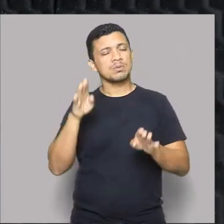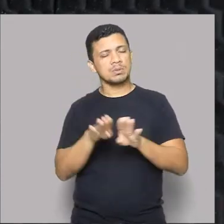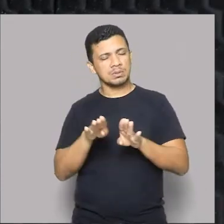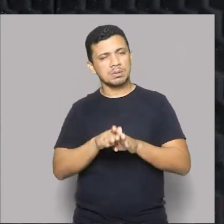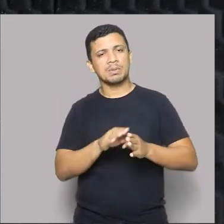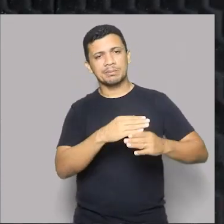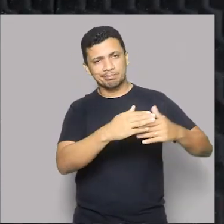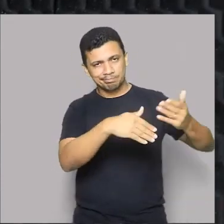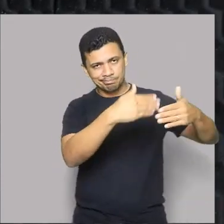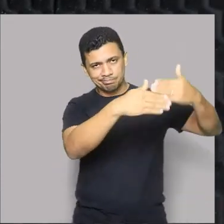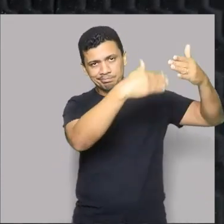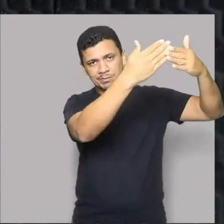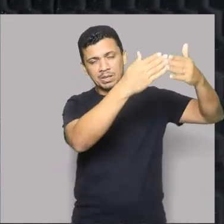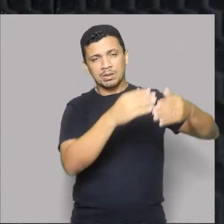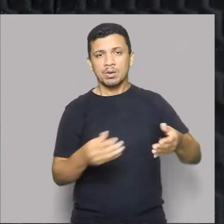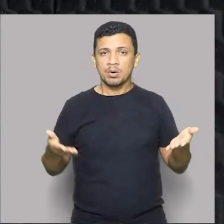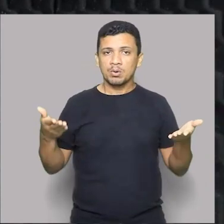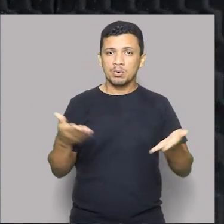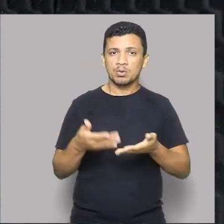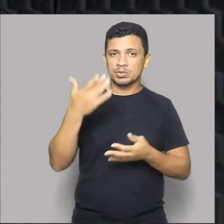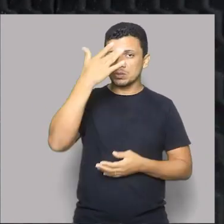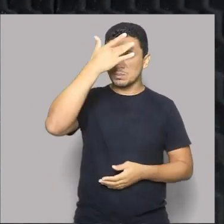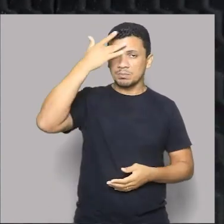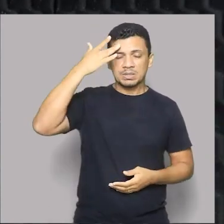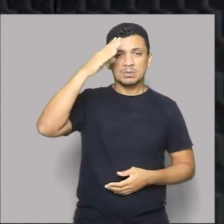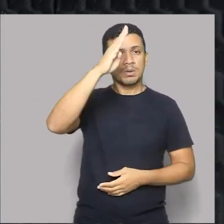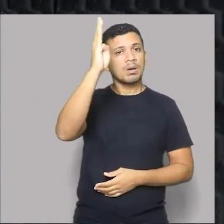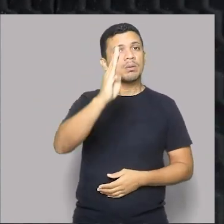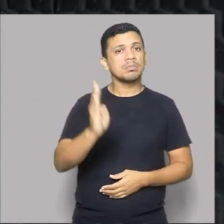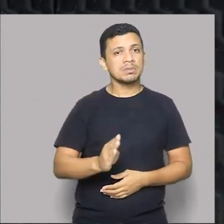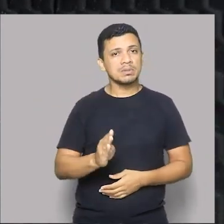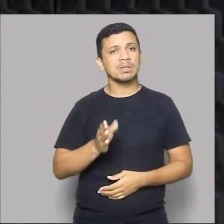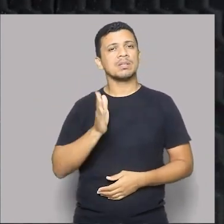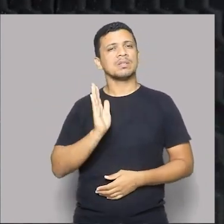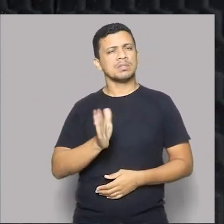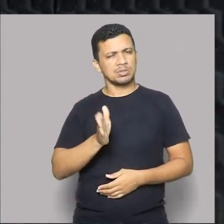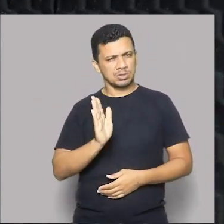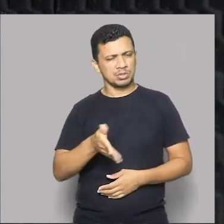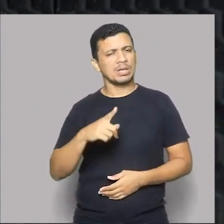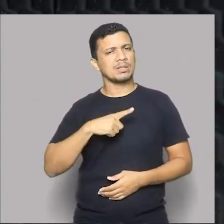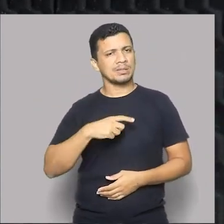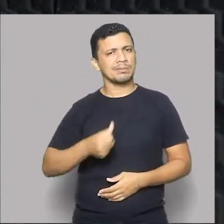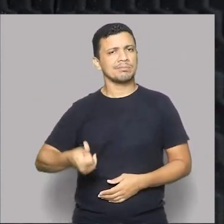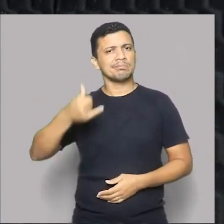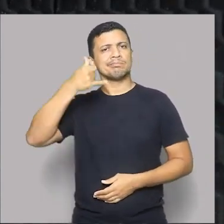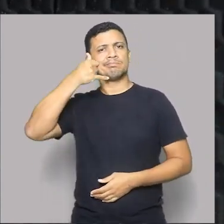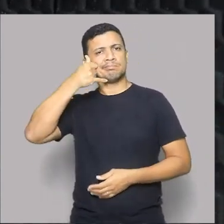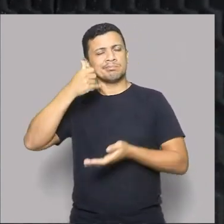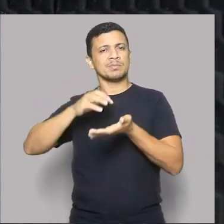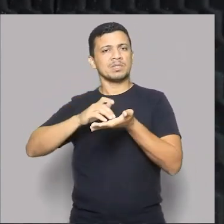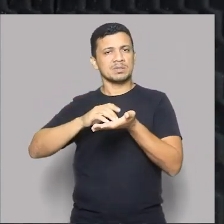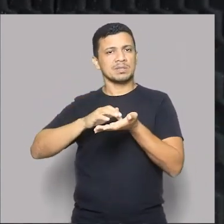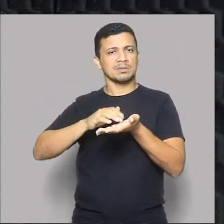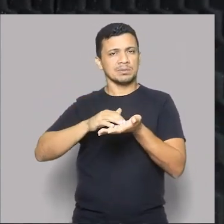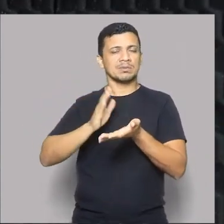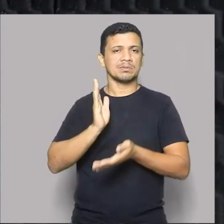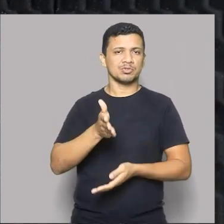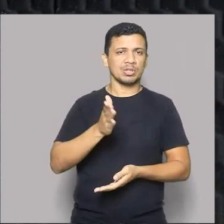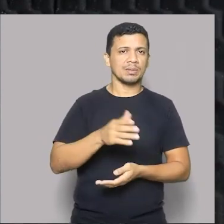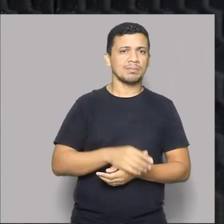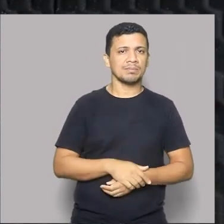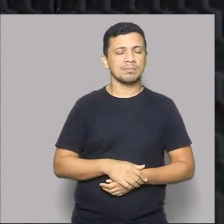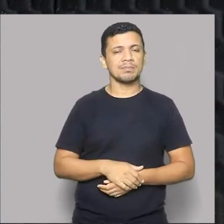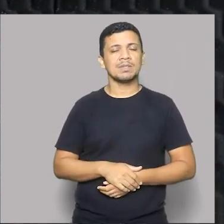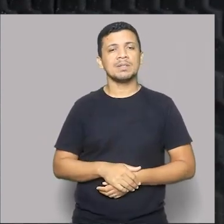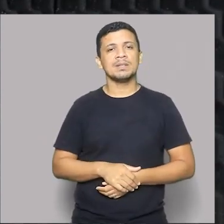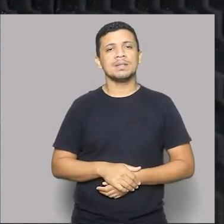desenvolva. Hoje, a maior parte dos brasileiros já apresenta um telefone ou um dispositivo eletrônico, que é chamado